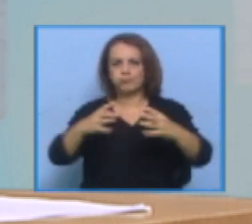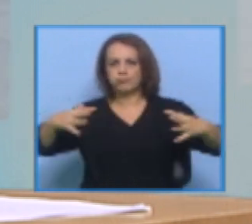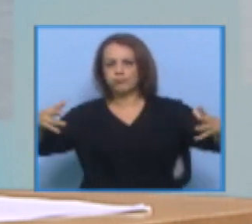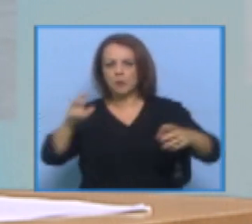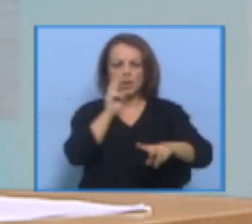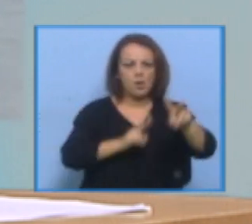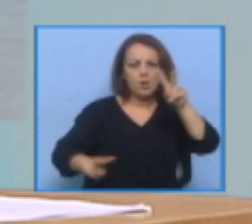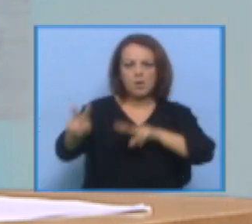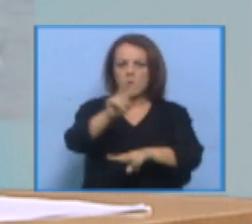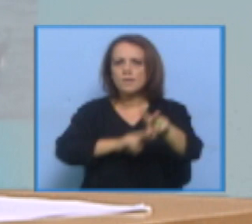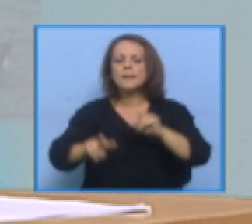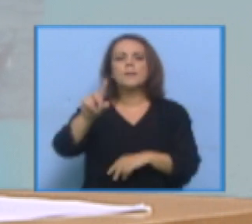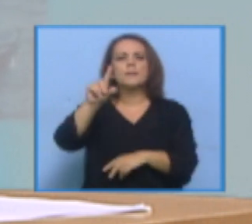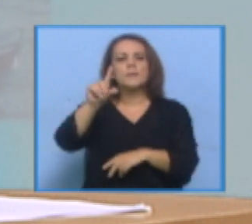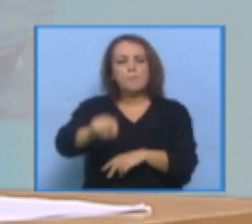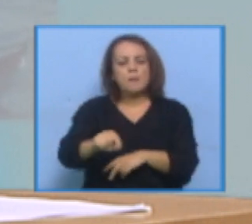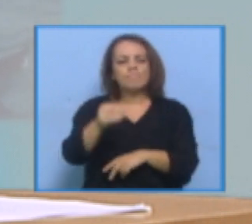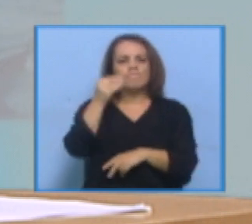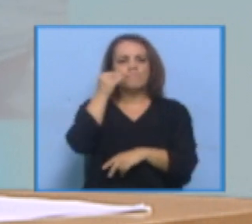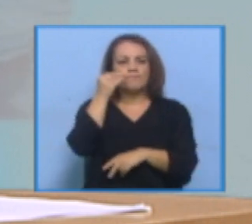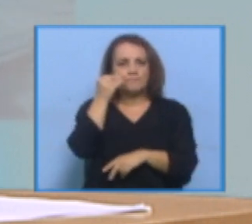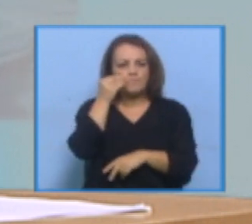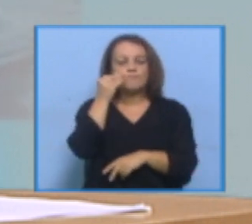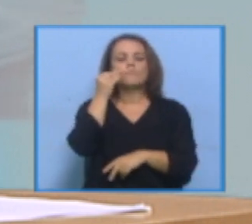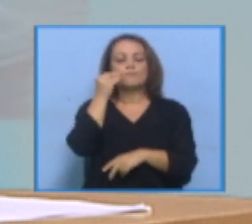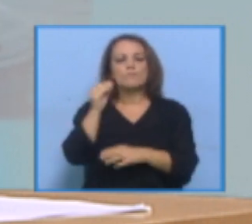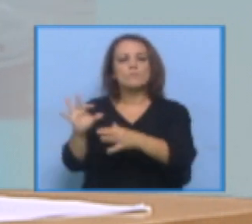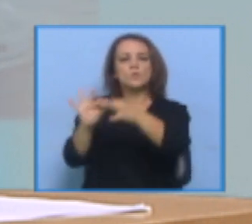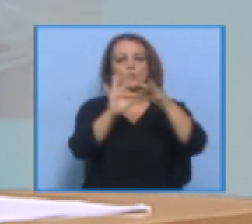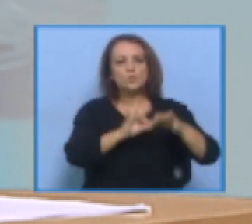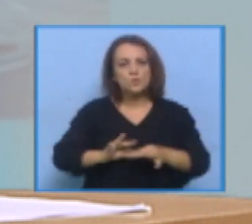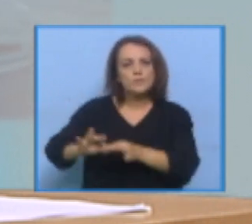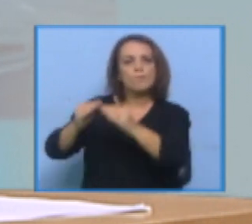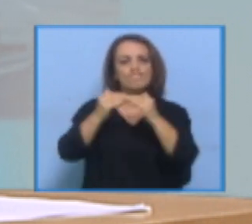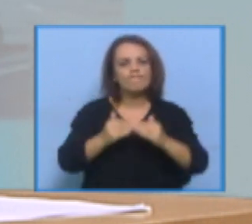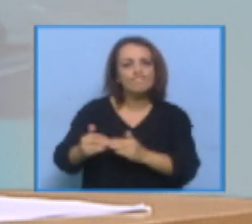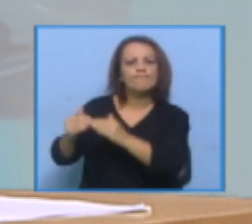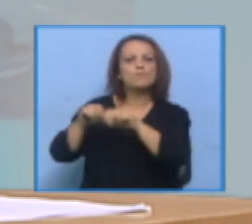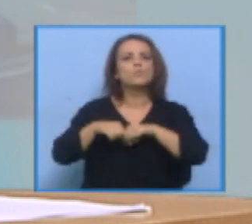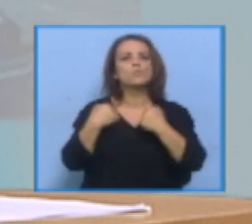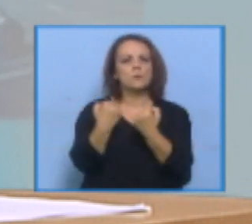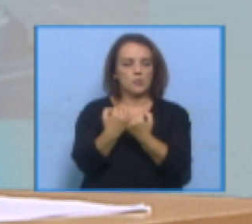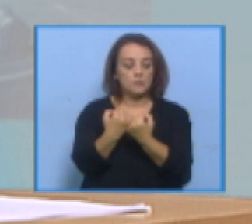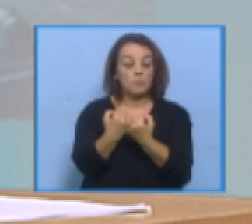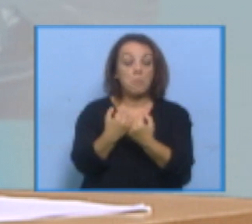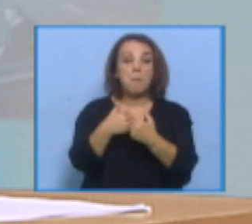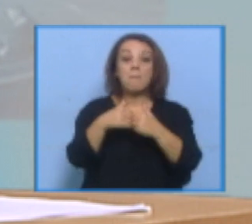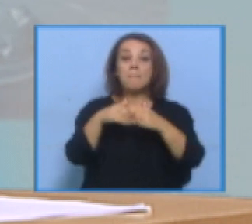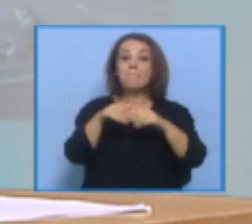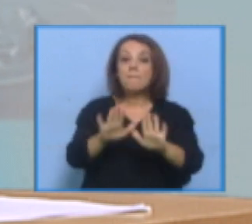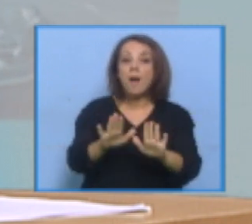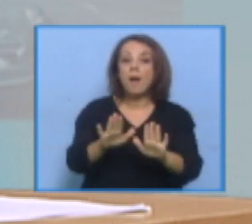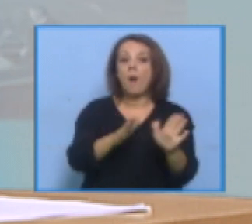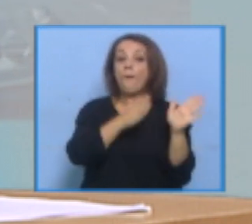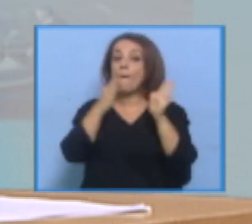coesão, digamos, de solidariedade social. Agora, se estão ou não criadas, por